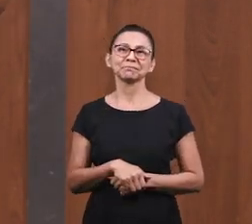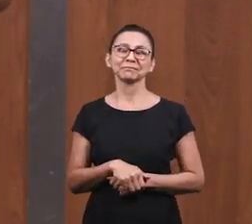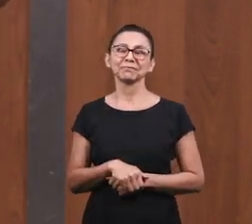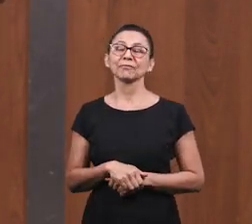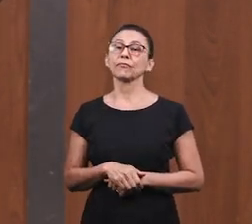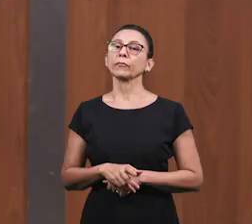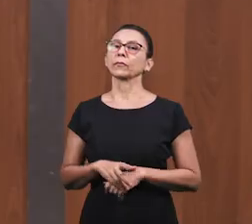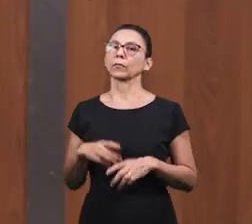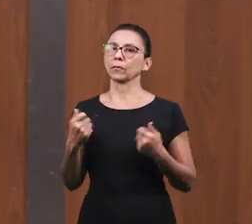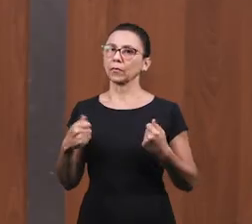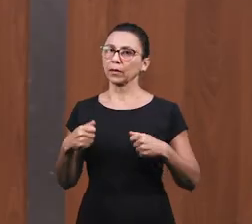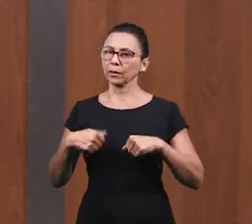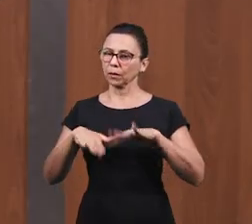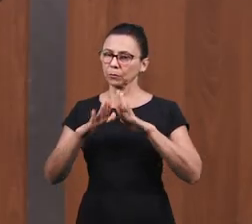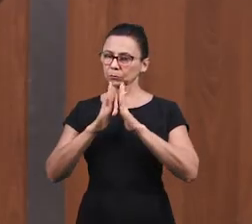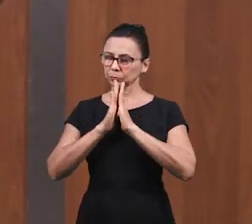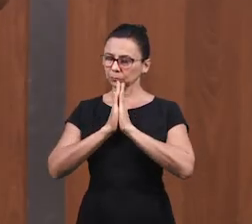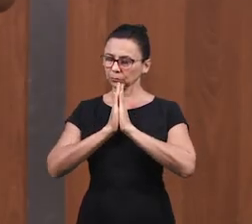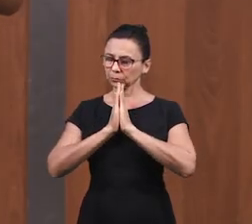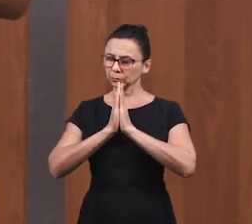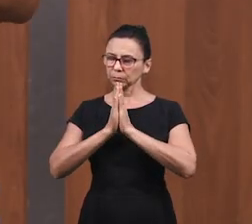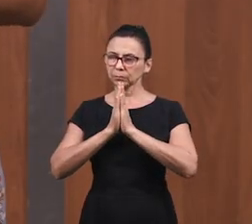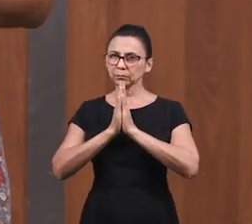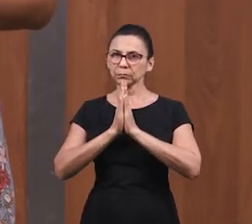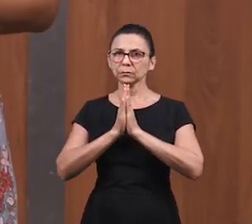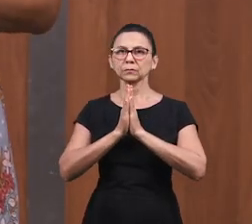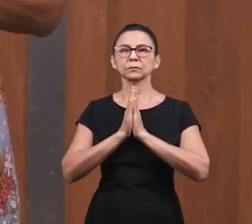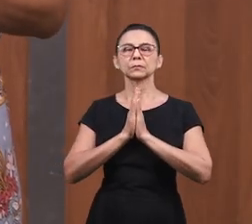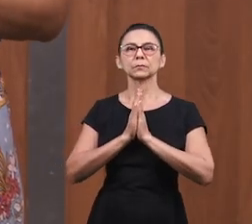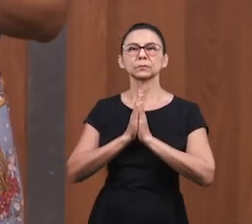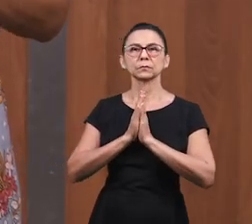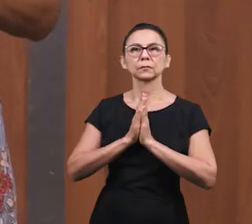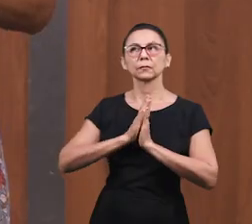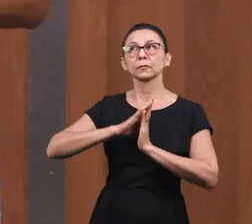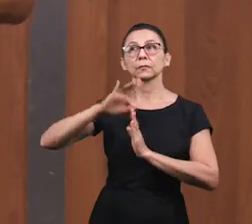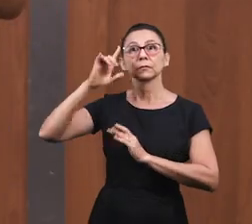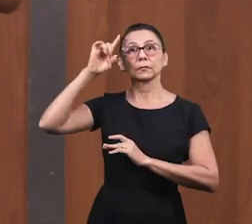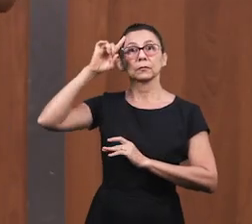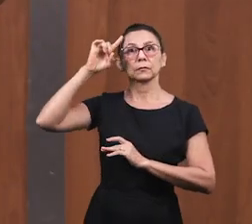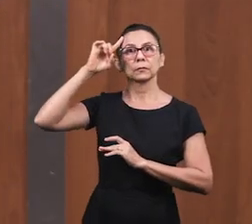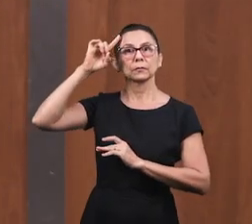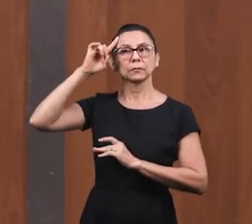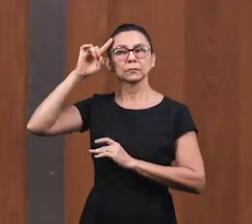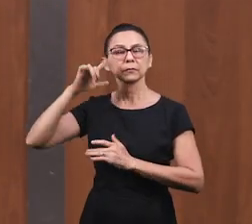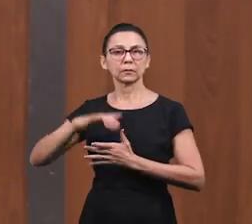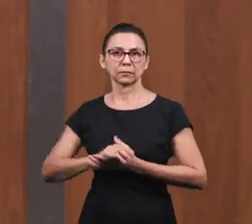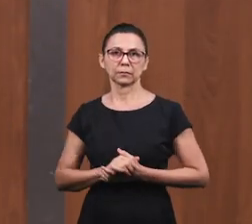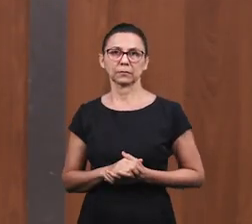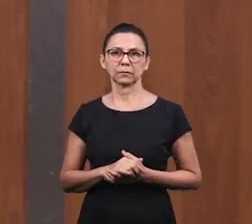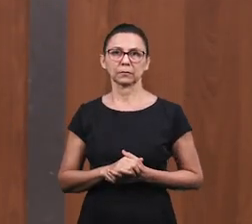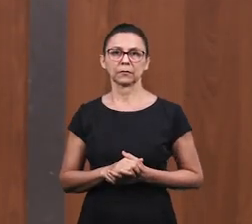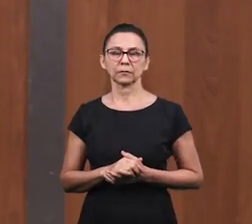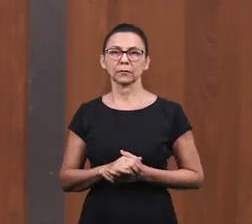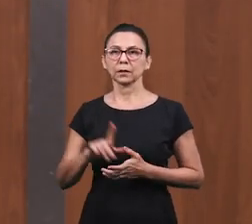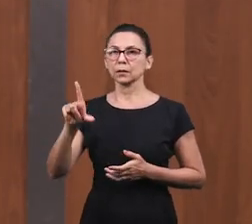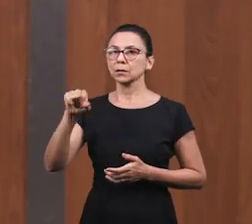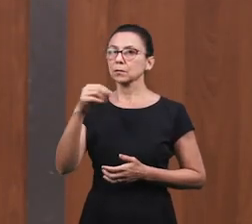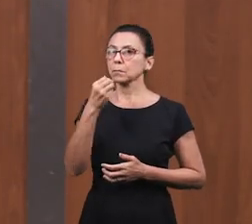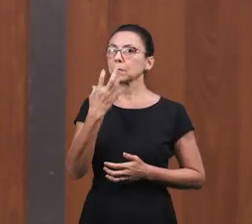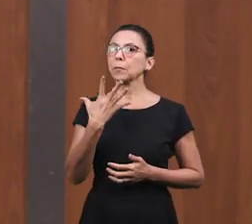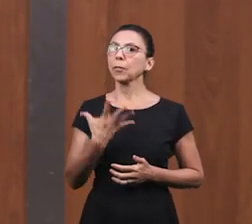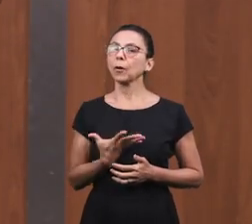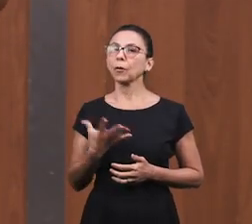Nós precisamos estar em oração para que possamos fazer todos os dias a boa escolha